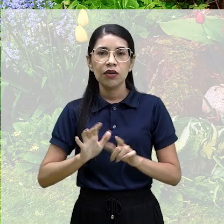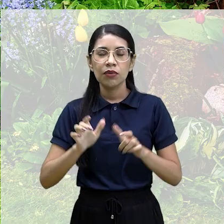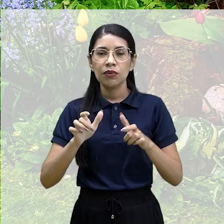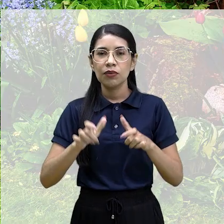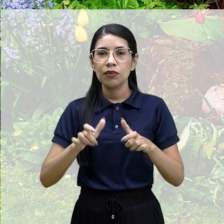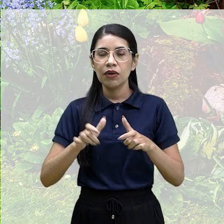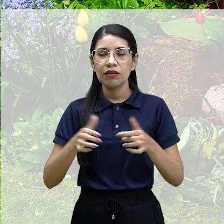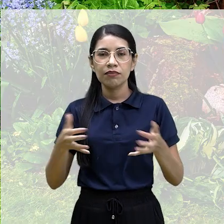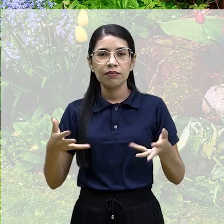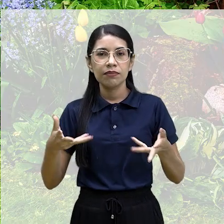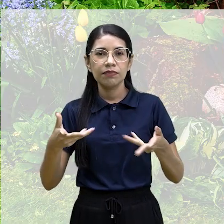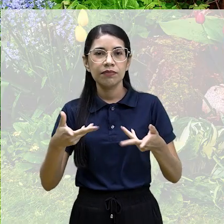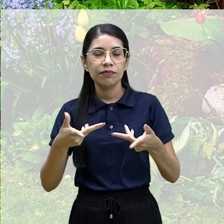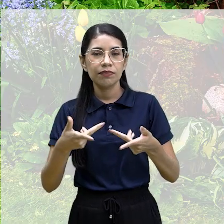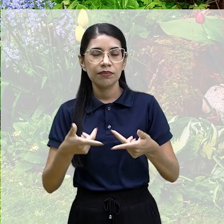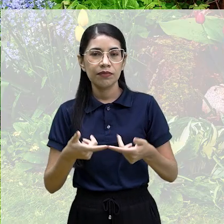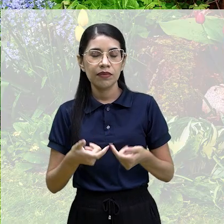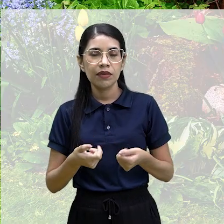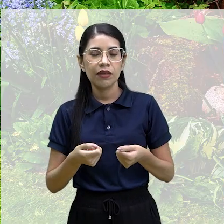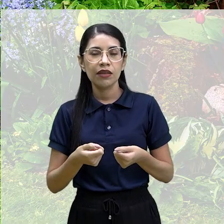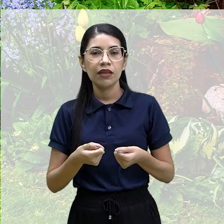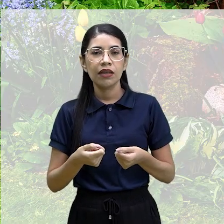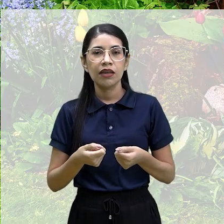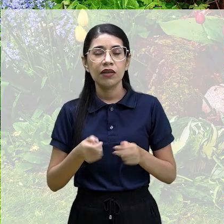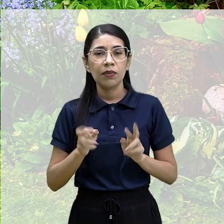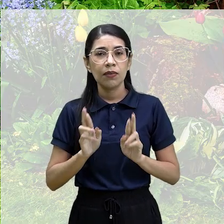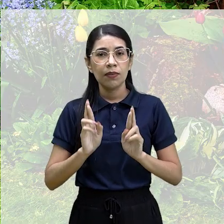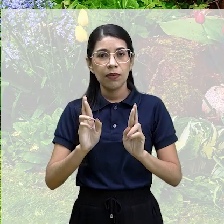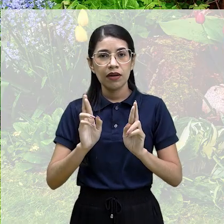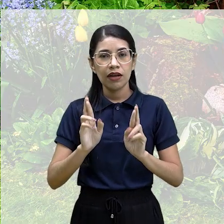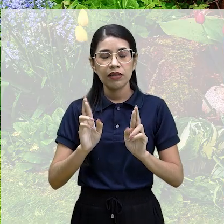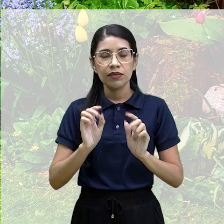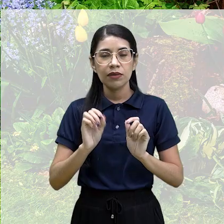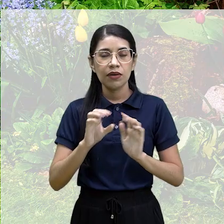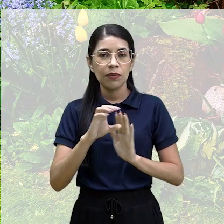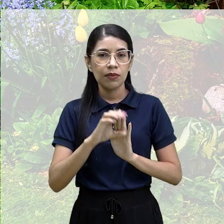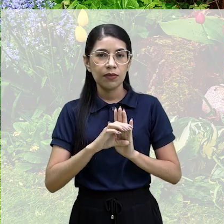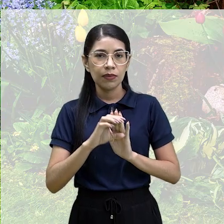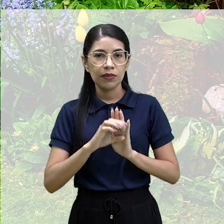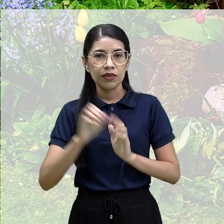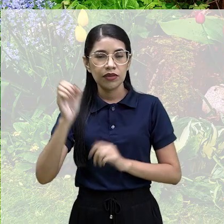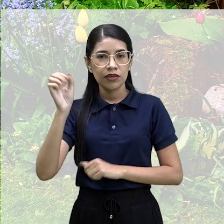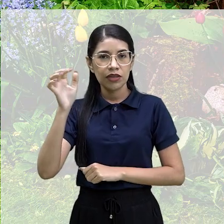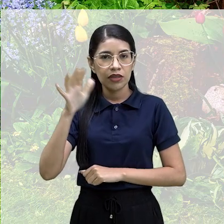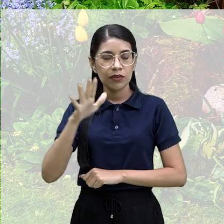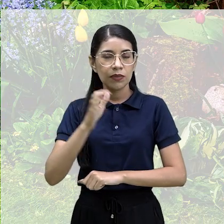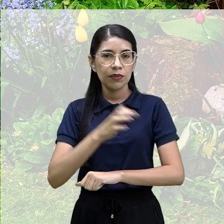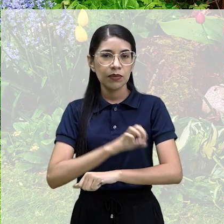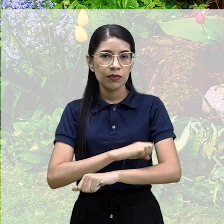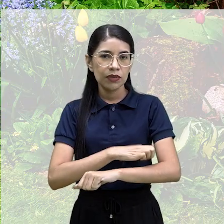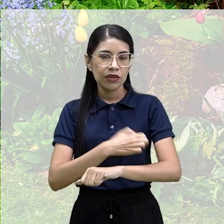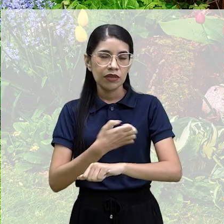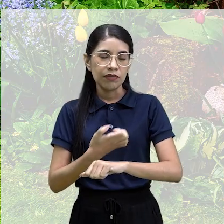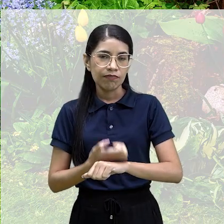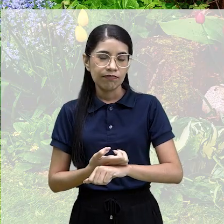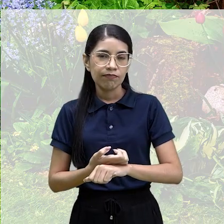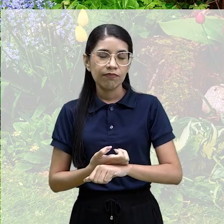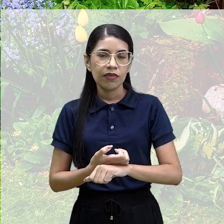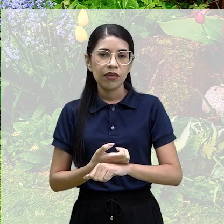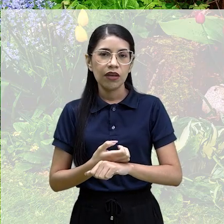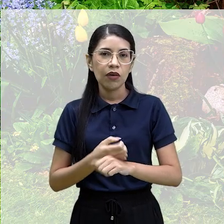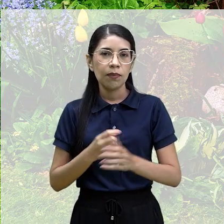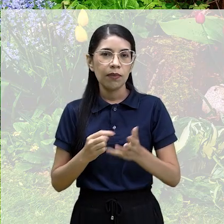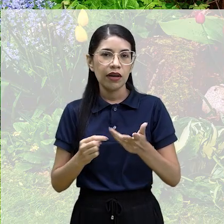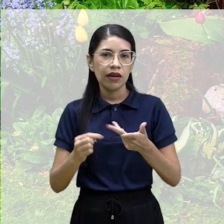local maravilhoso e graças ao conceito de energia, ao conceito da luz, tudo